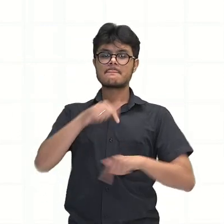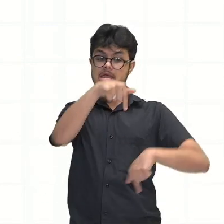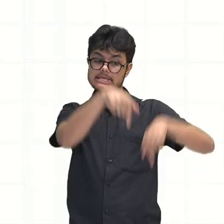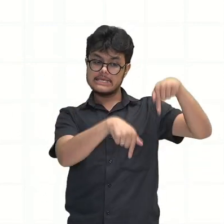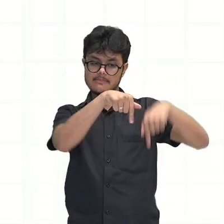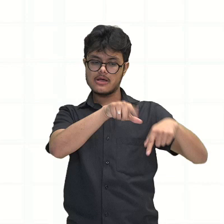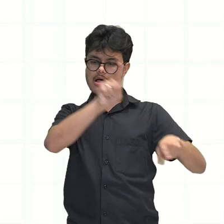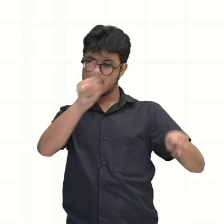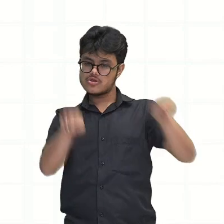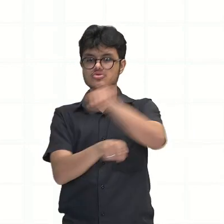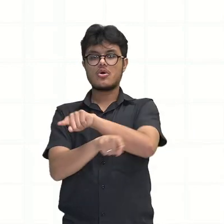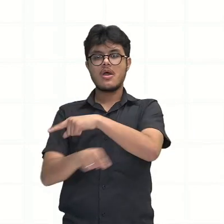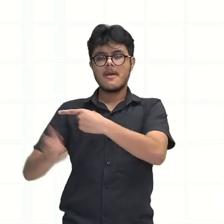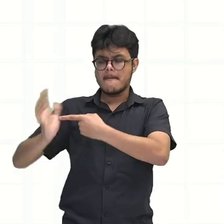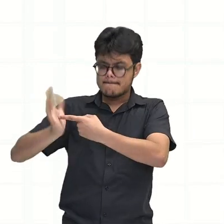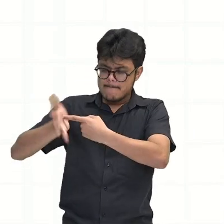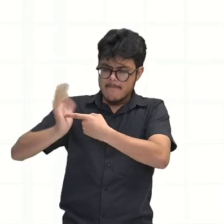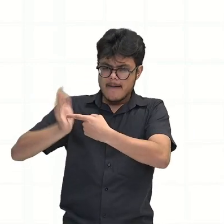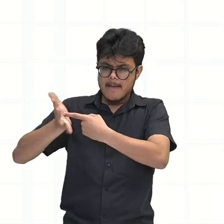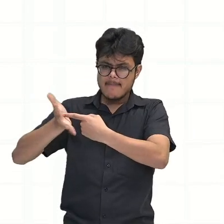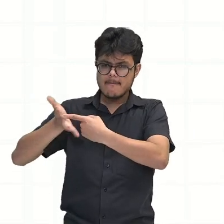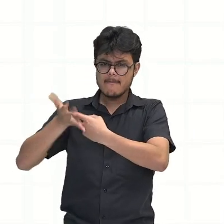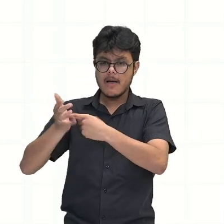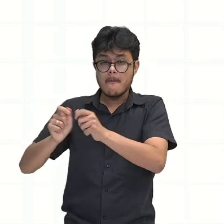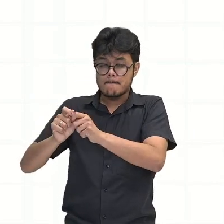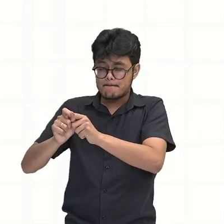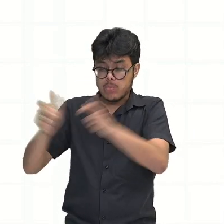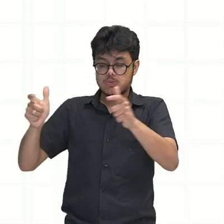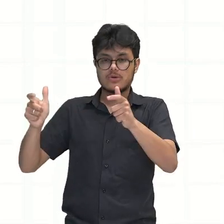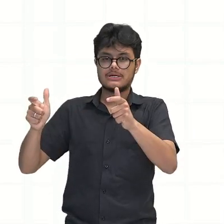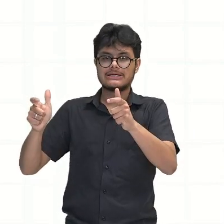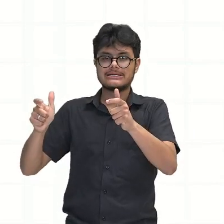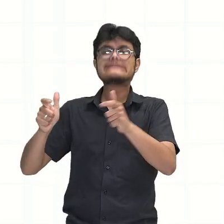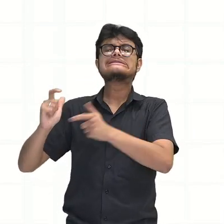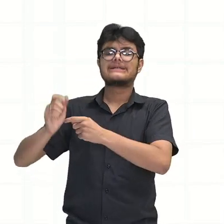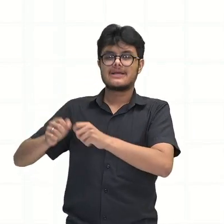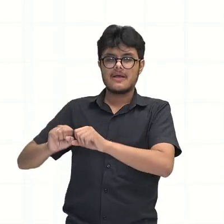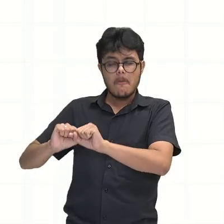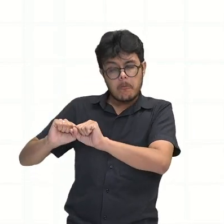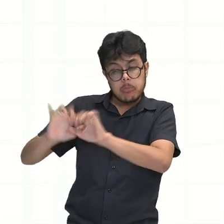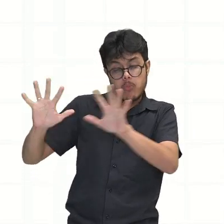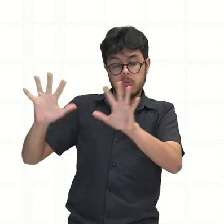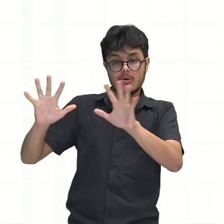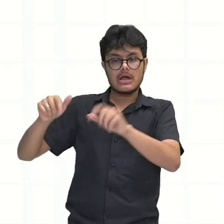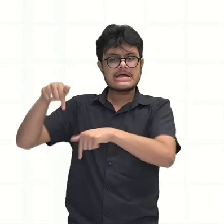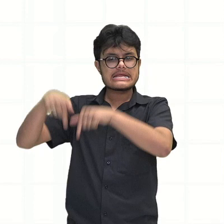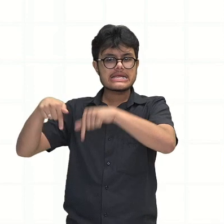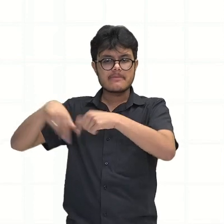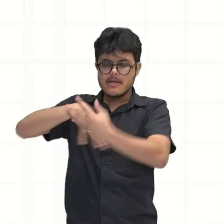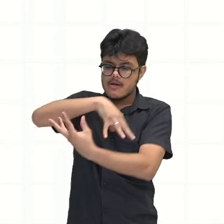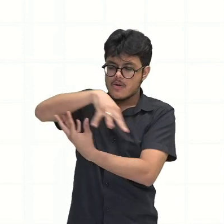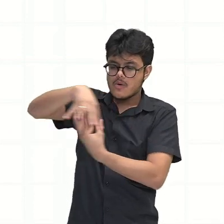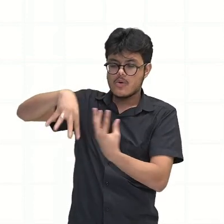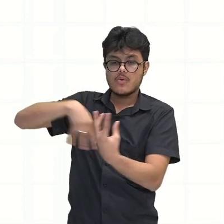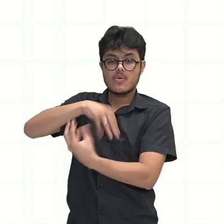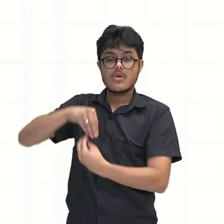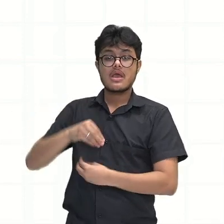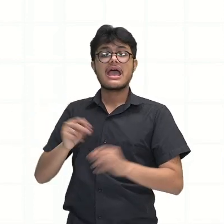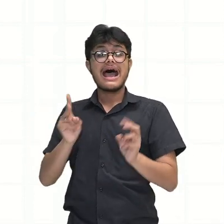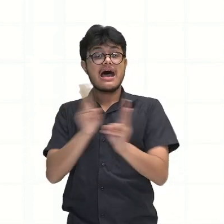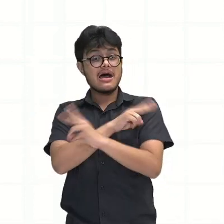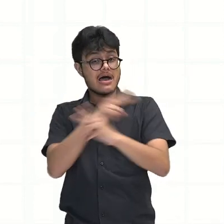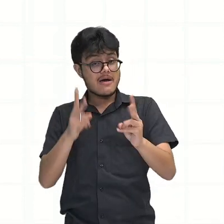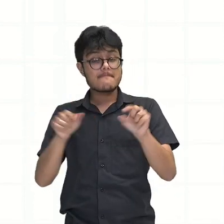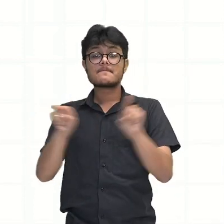acontece a partir da explosão, e essa explosão é de uma mistura, de ar